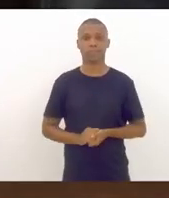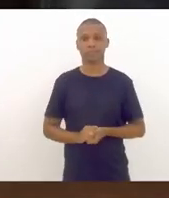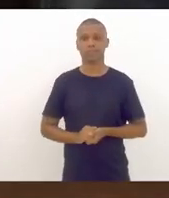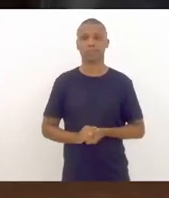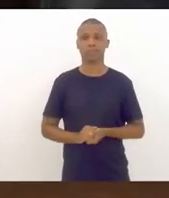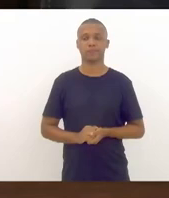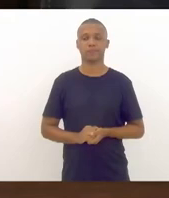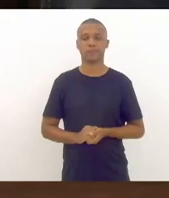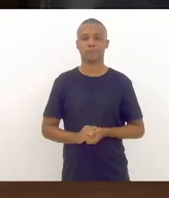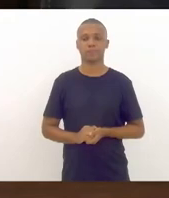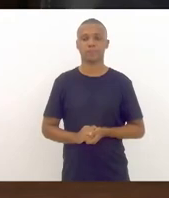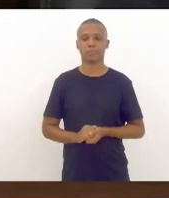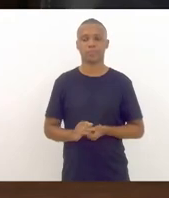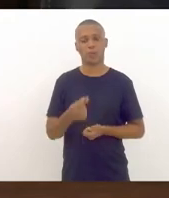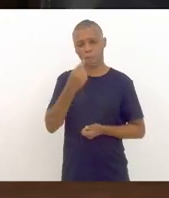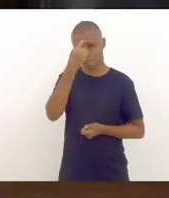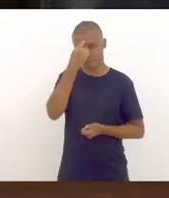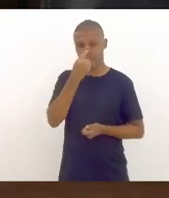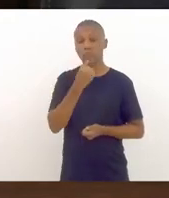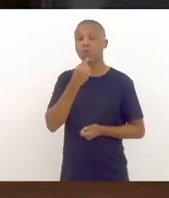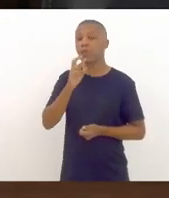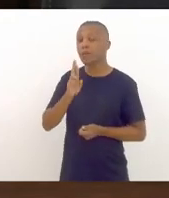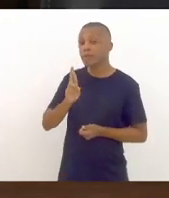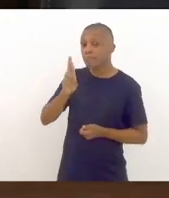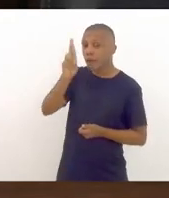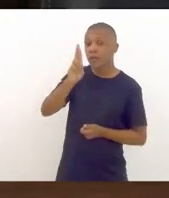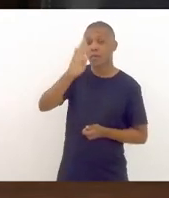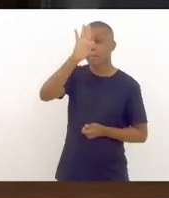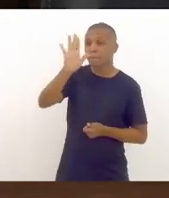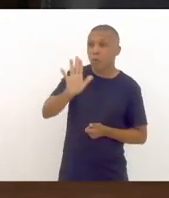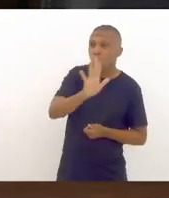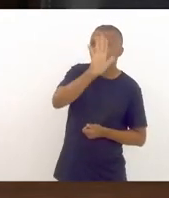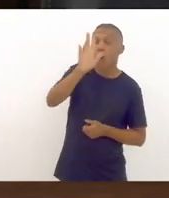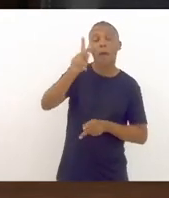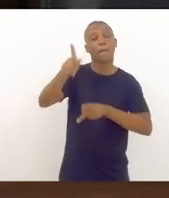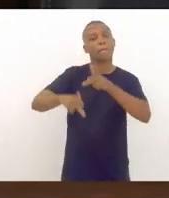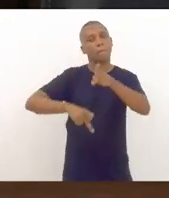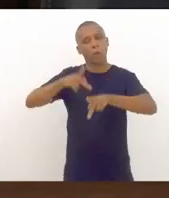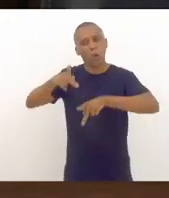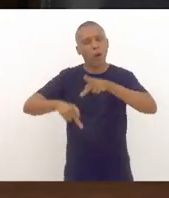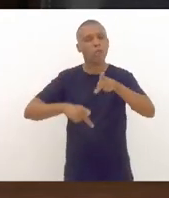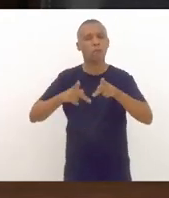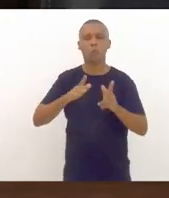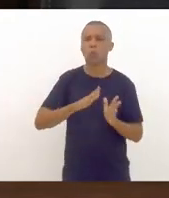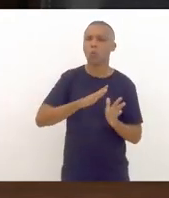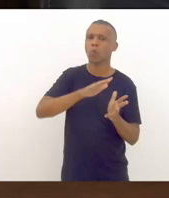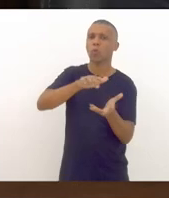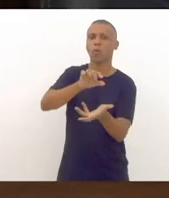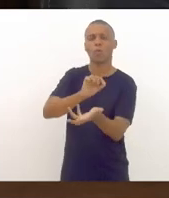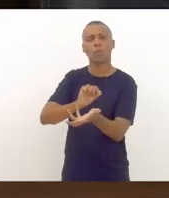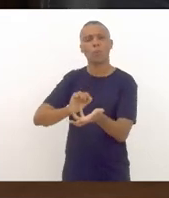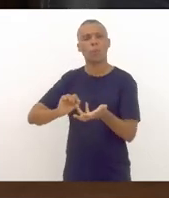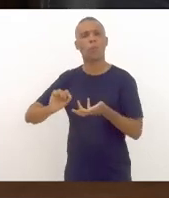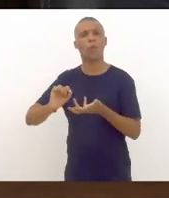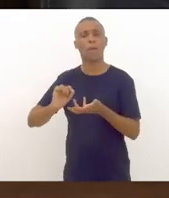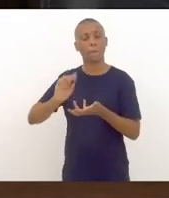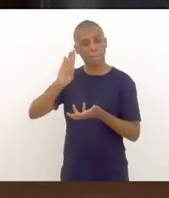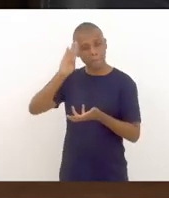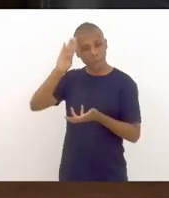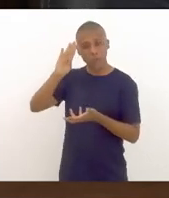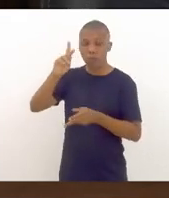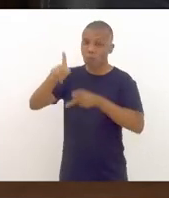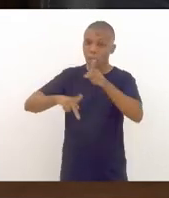Uma figura que representa uma nação, um país, um povo, para o mundo inteiro, sobretudo o povo